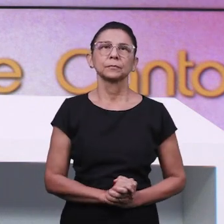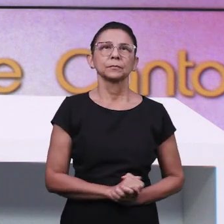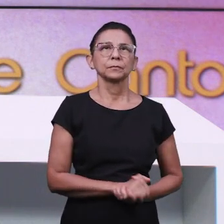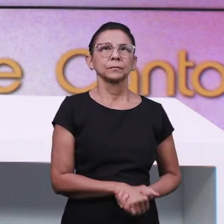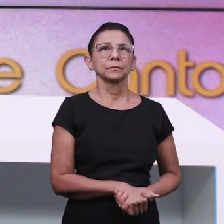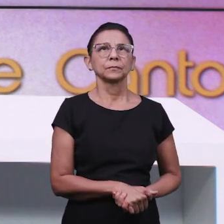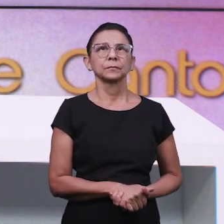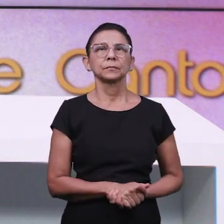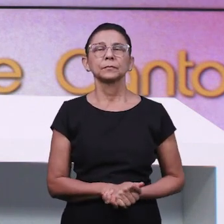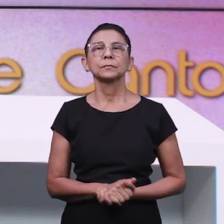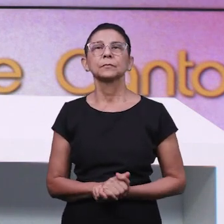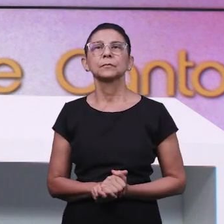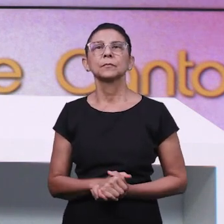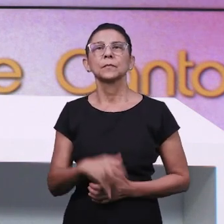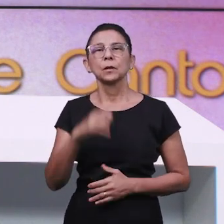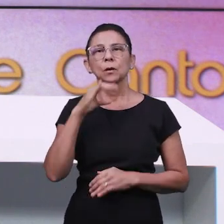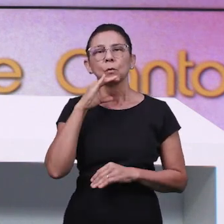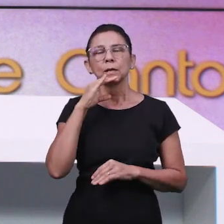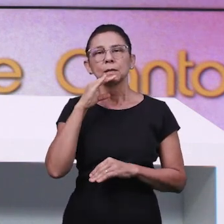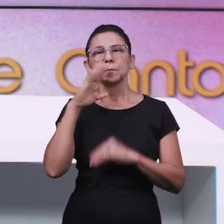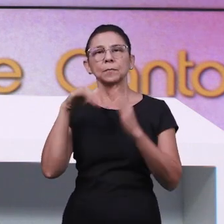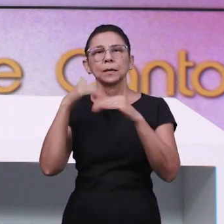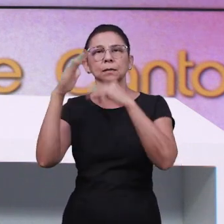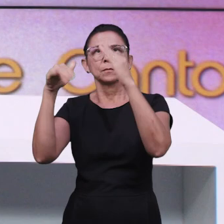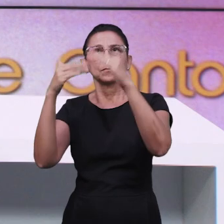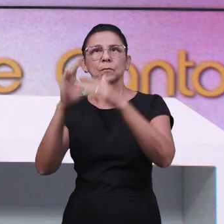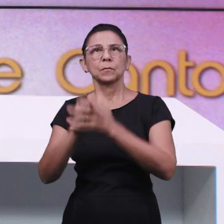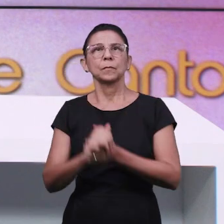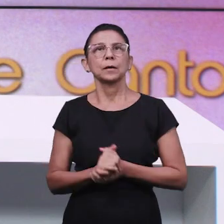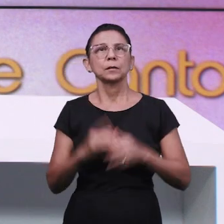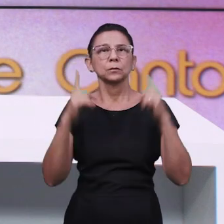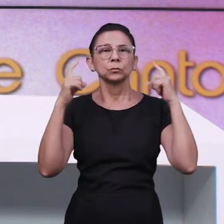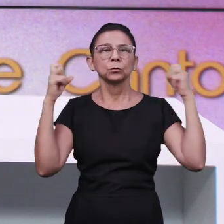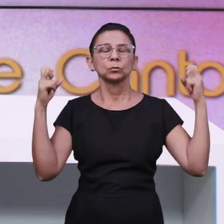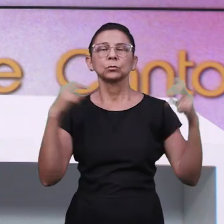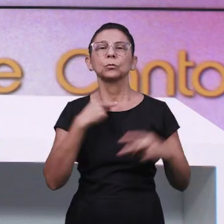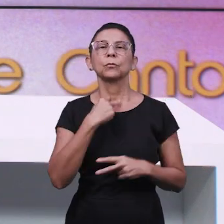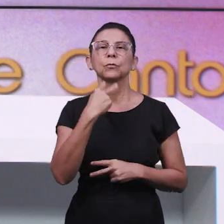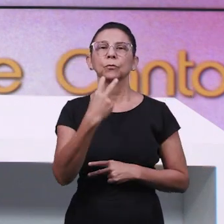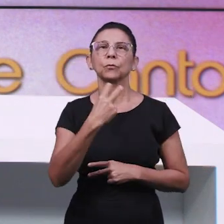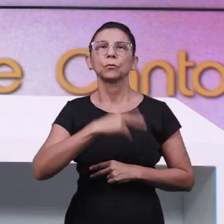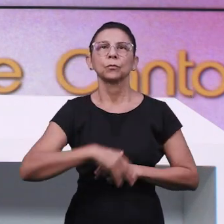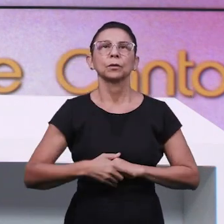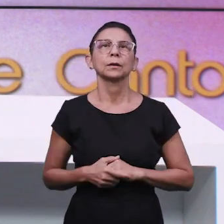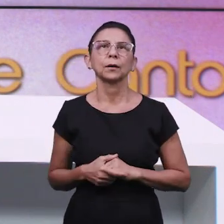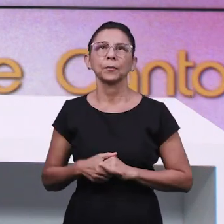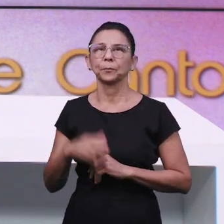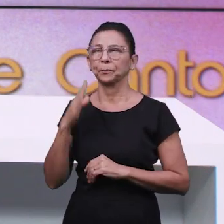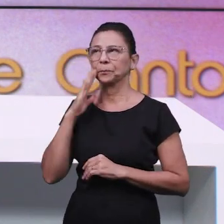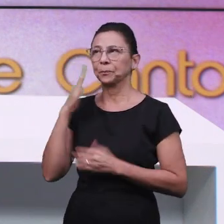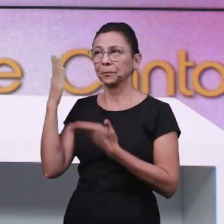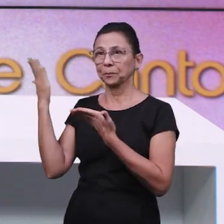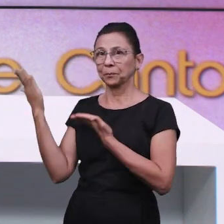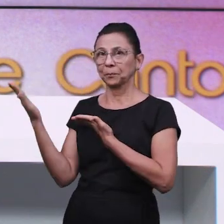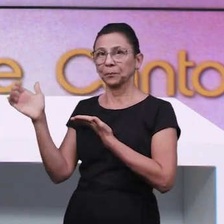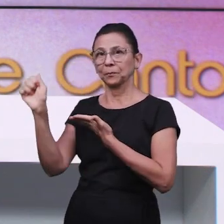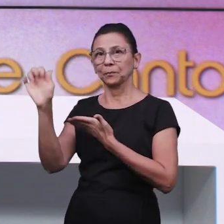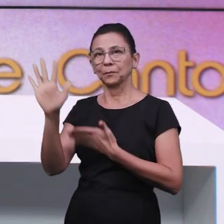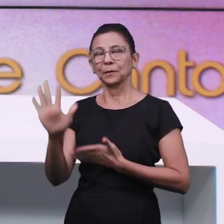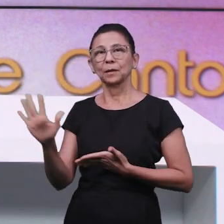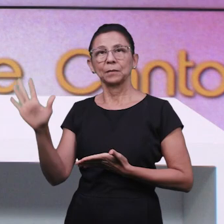Aprimorando os conhecimentos sobre a produção do som vocal. Inicialmente, nós já vamos a essa imagem que